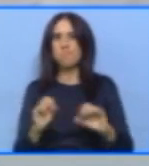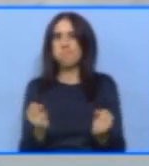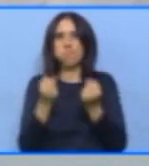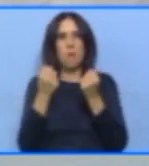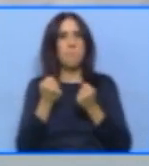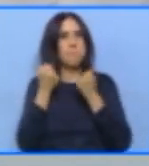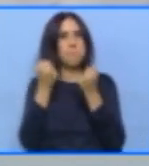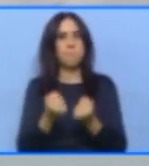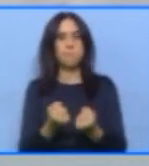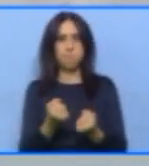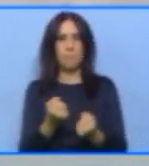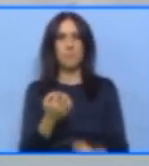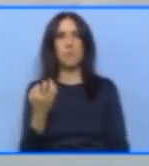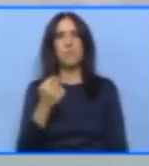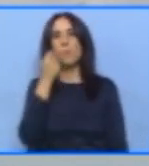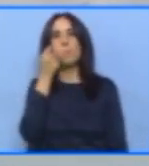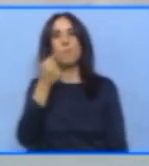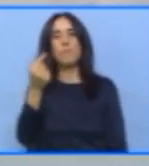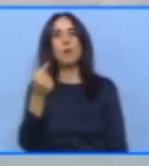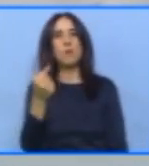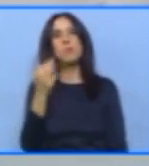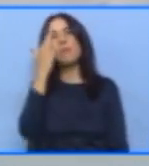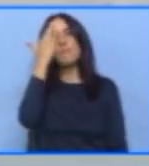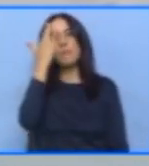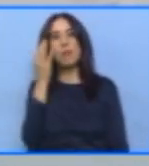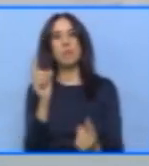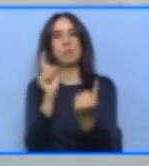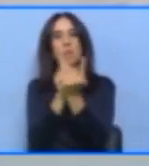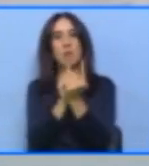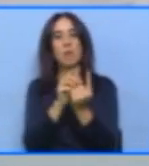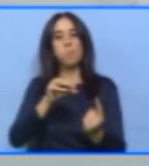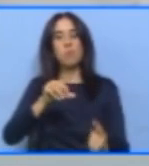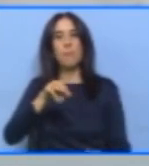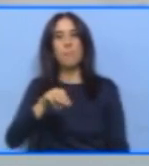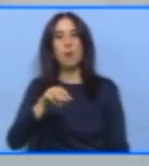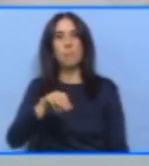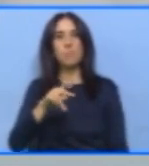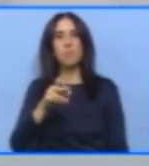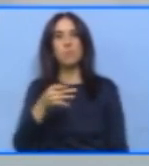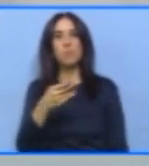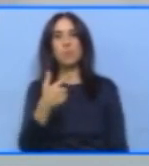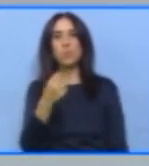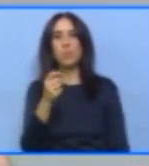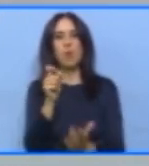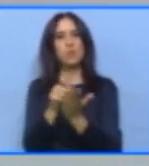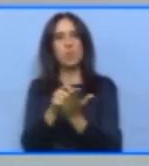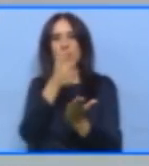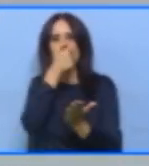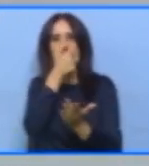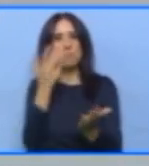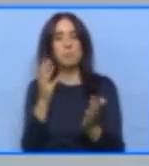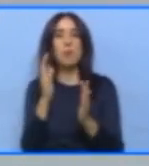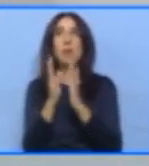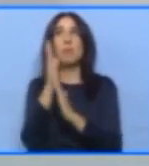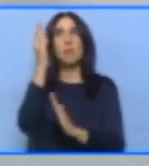E descemos para uma viagem que estava previsto o encontro com ele, chegando ao Maputo, impossibilidade da agenda. Mas também, como